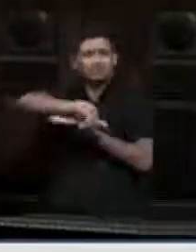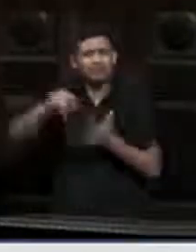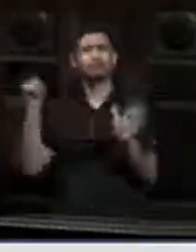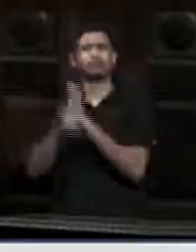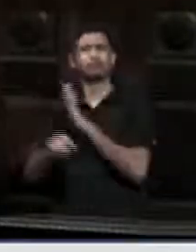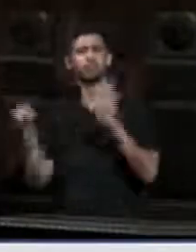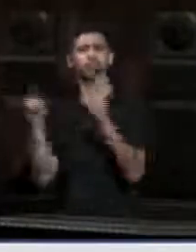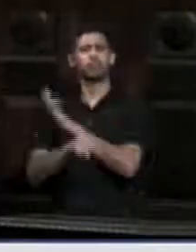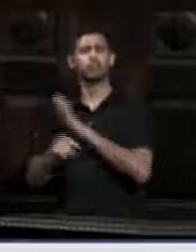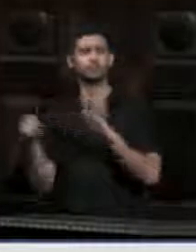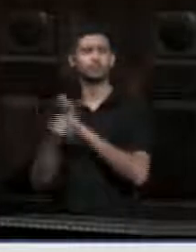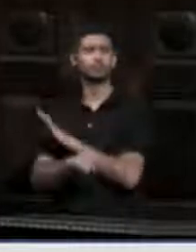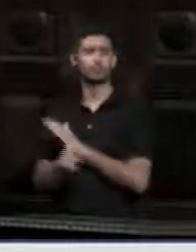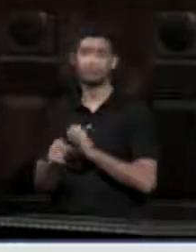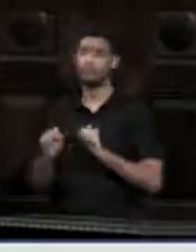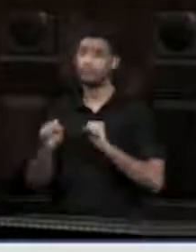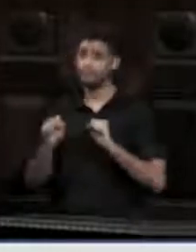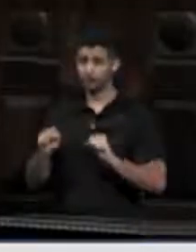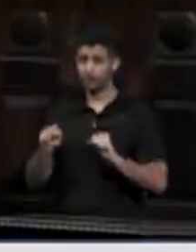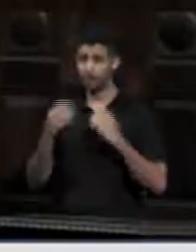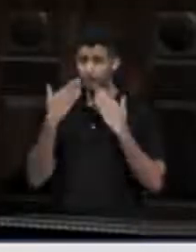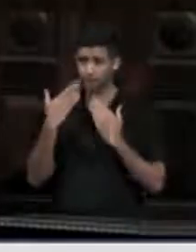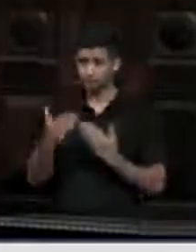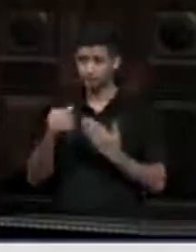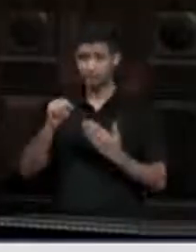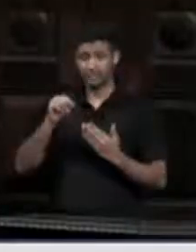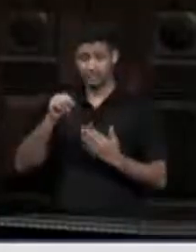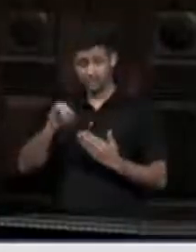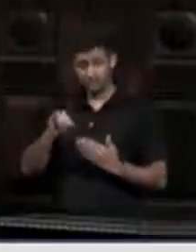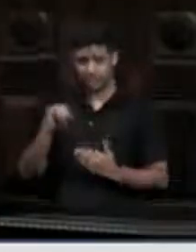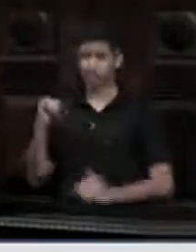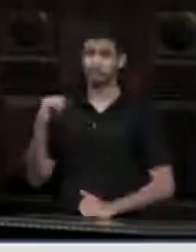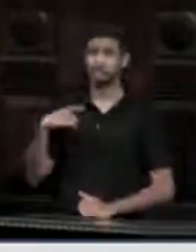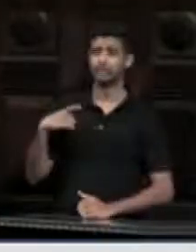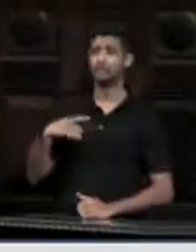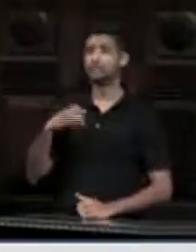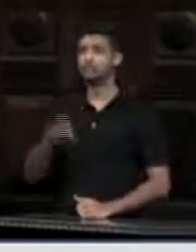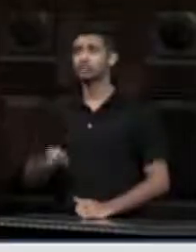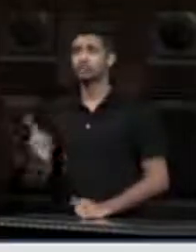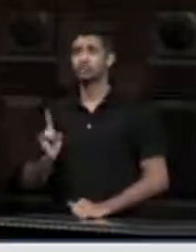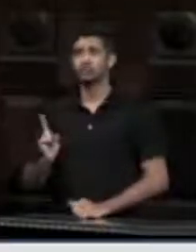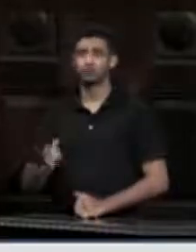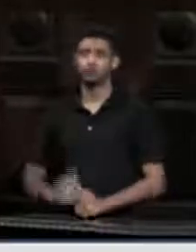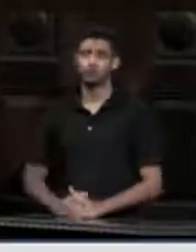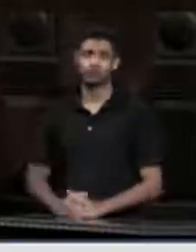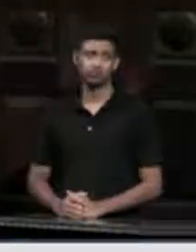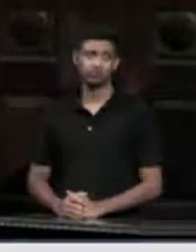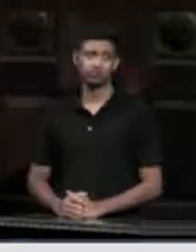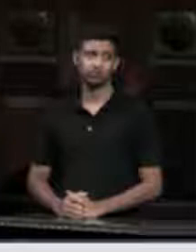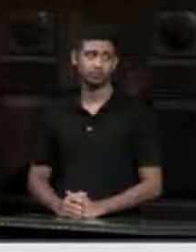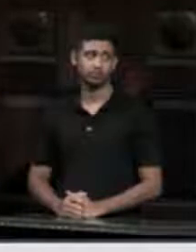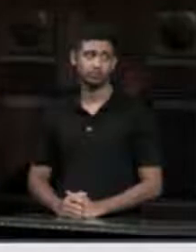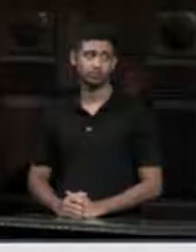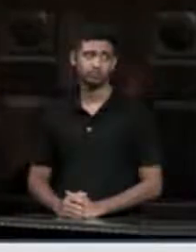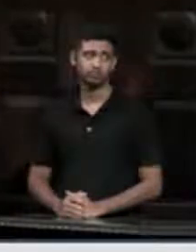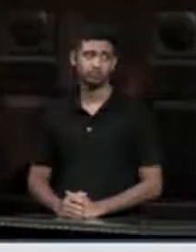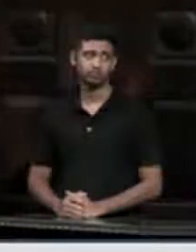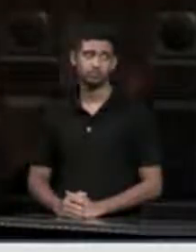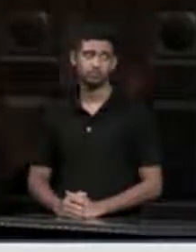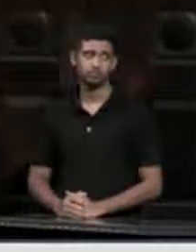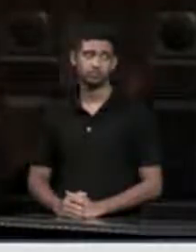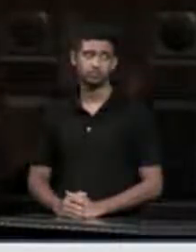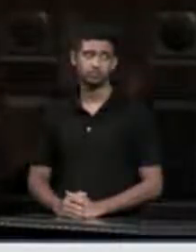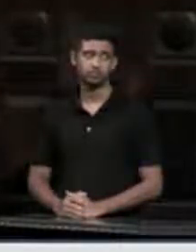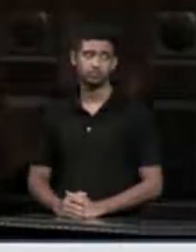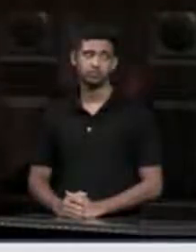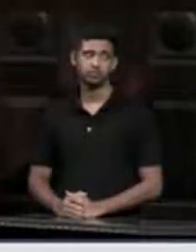proposituras, pode inclusive verificar se não há alguma dessas proposições, que inclusive está contida aqui. Então